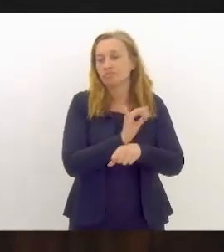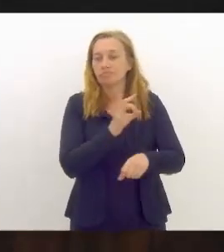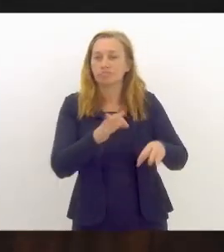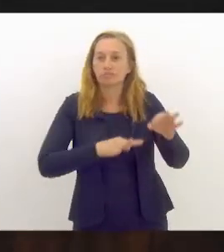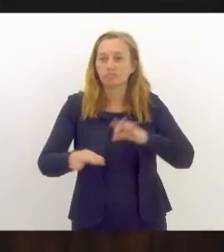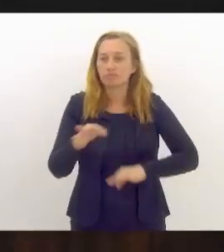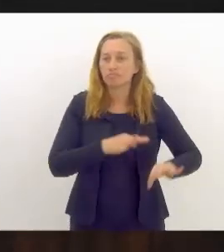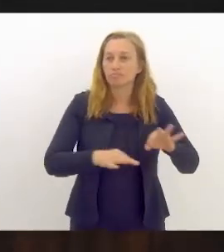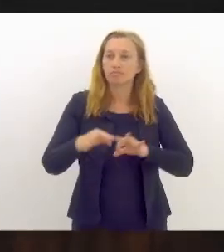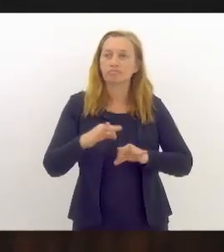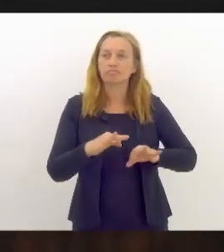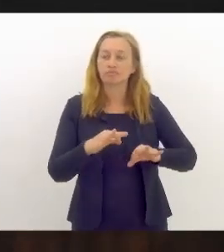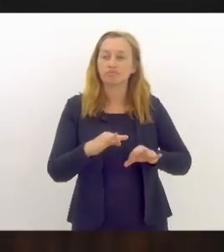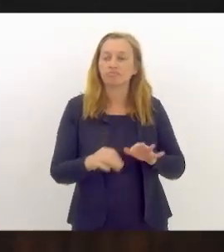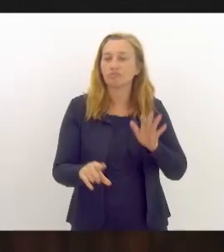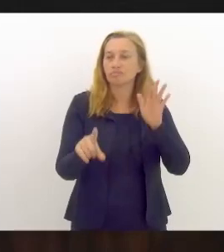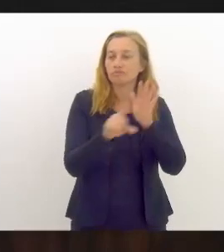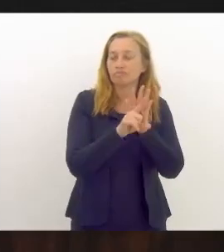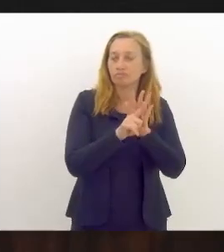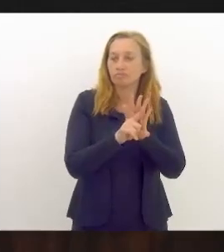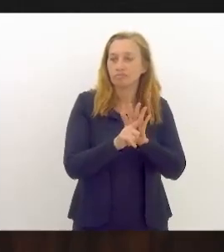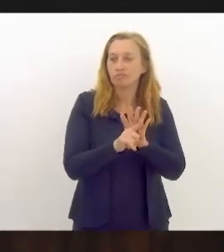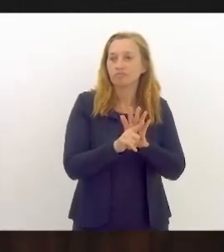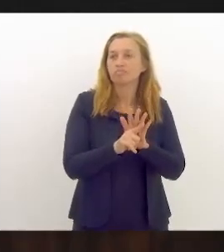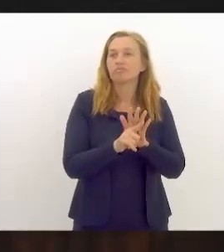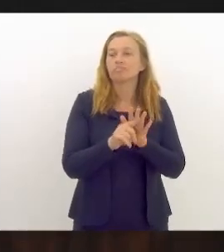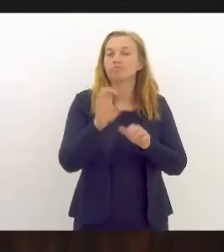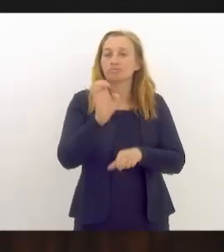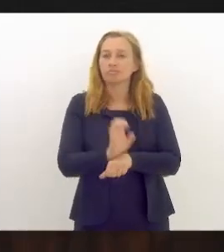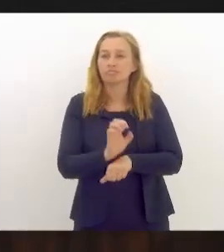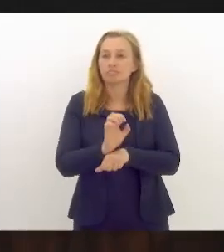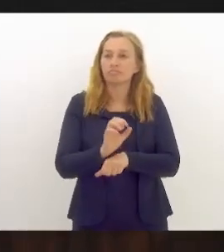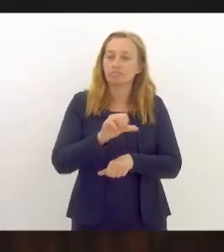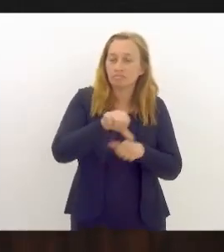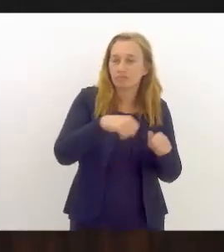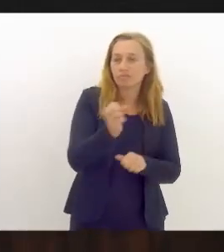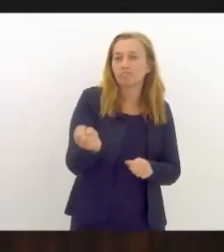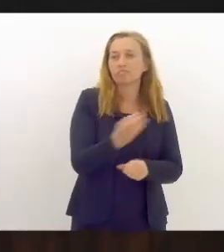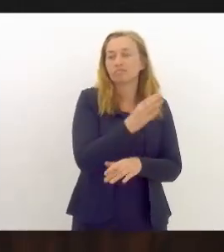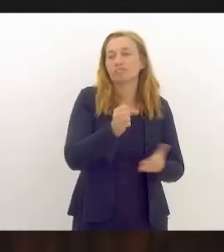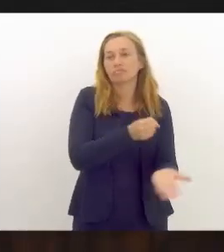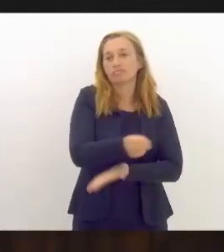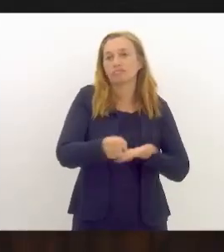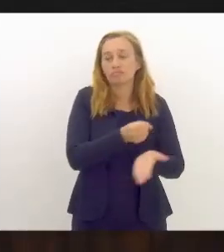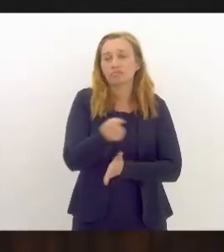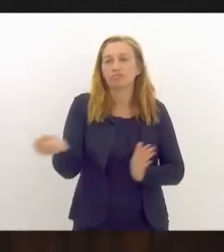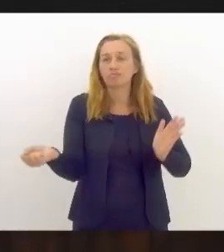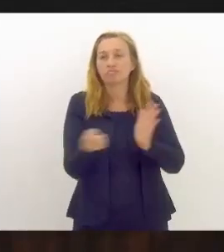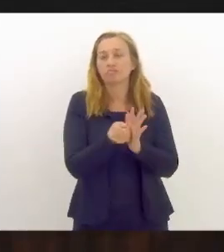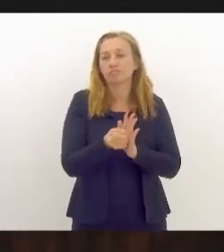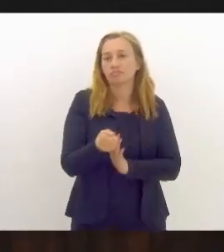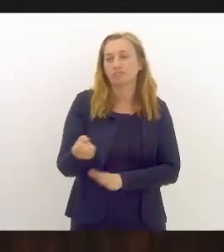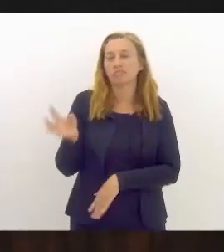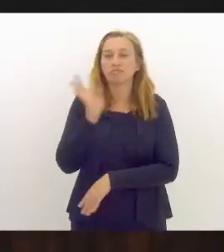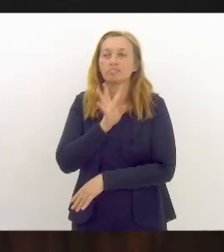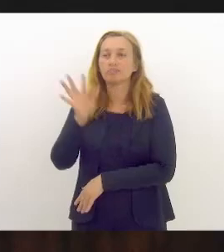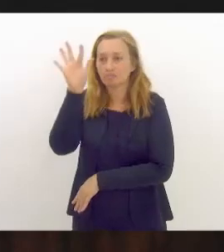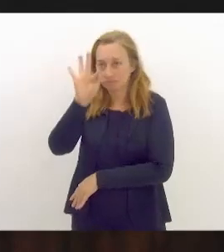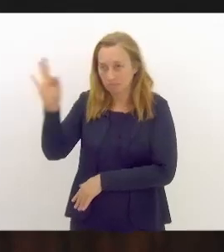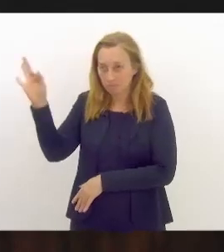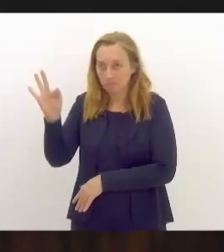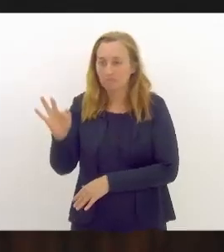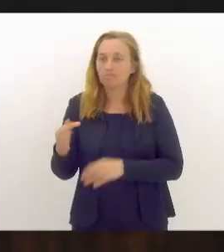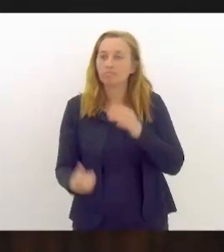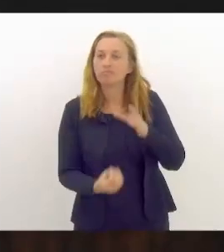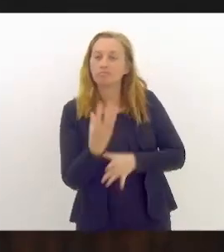a atualização da lei estadual de inovação Com base no novo Marco legal Federal criamos